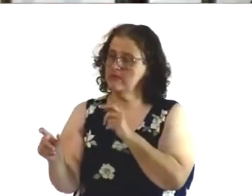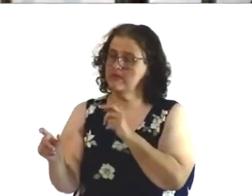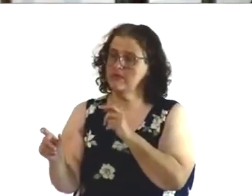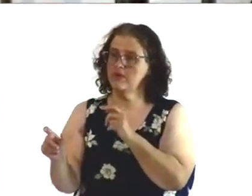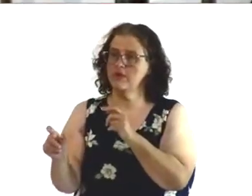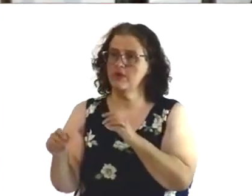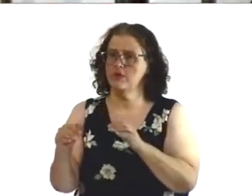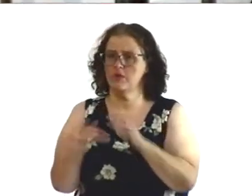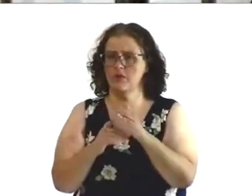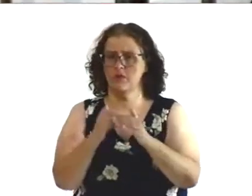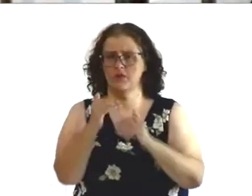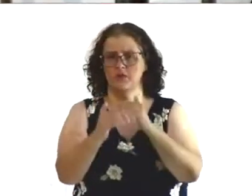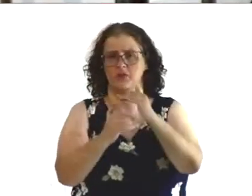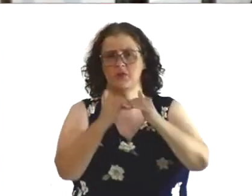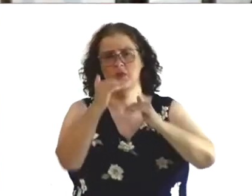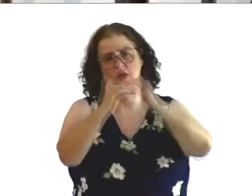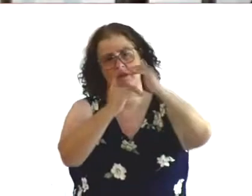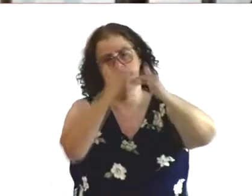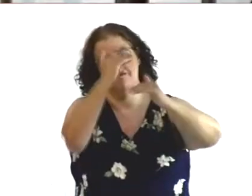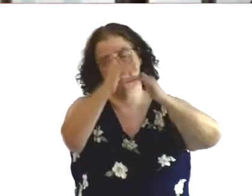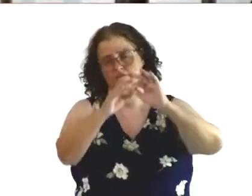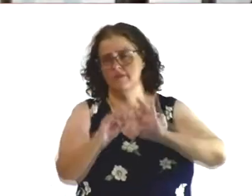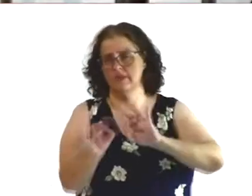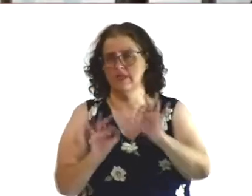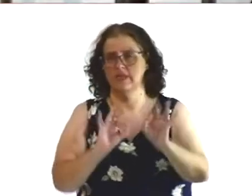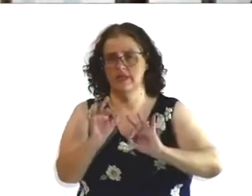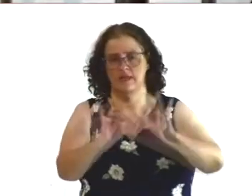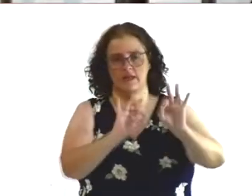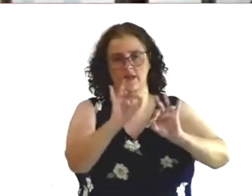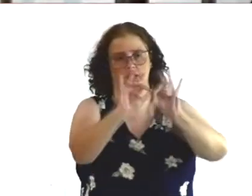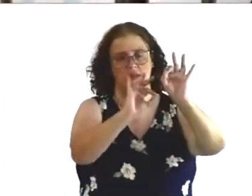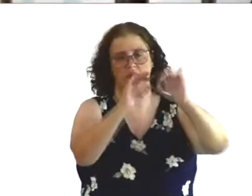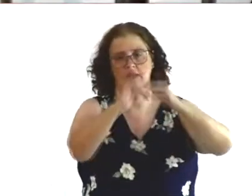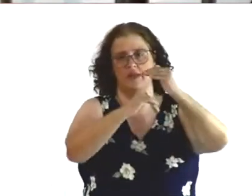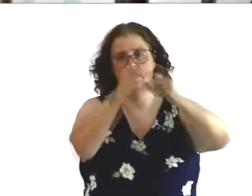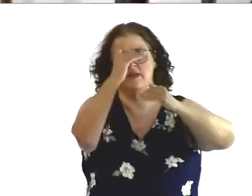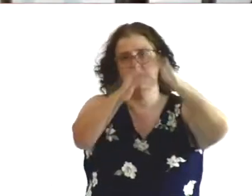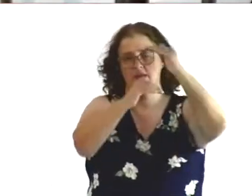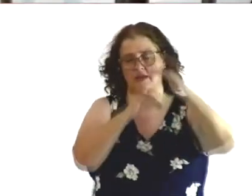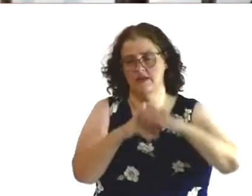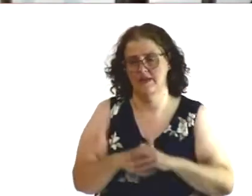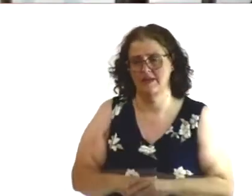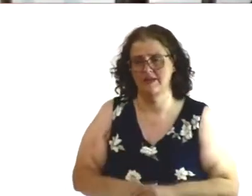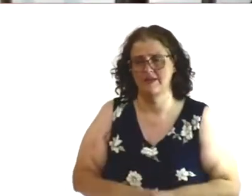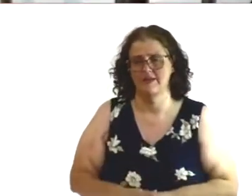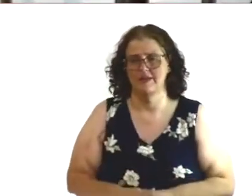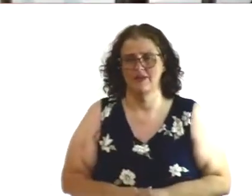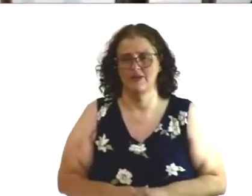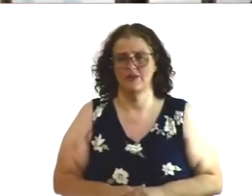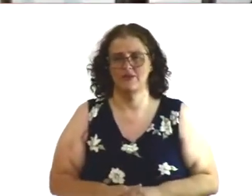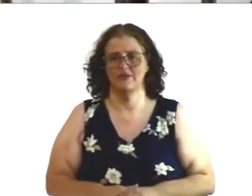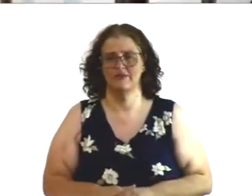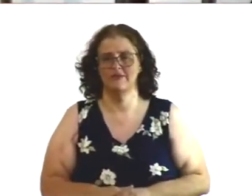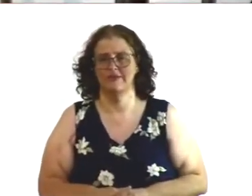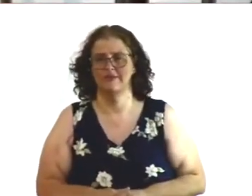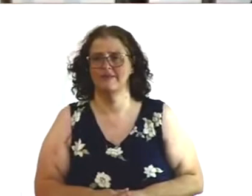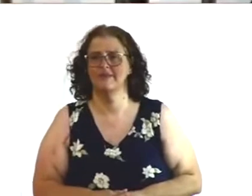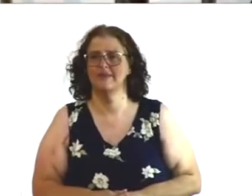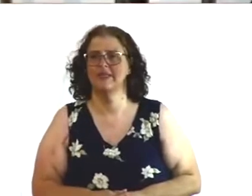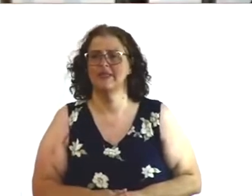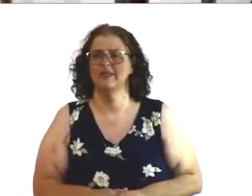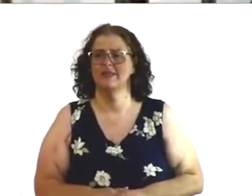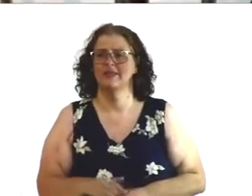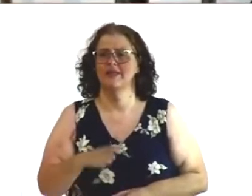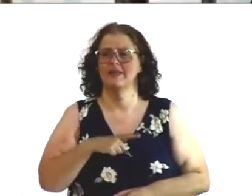construído, primeiramente por Salomão, depois o templo teve, no exílio para